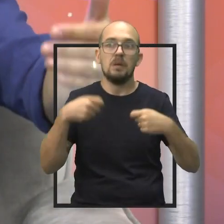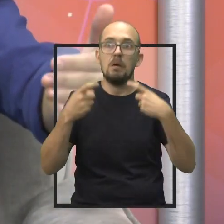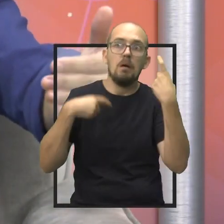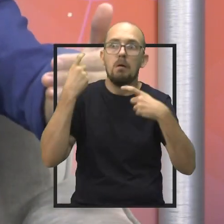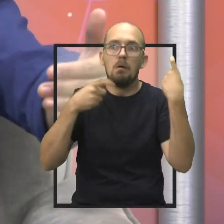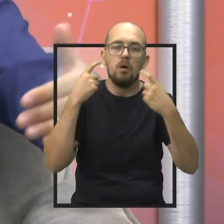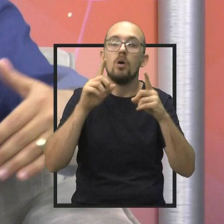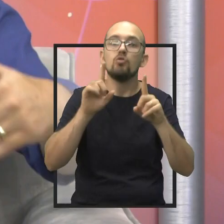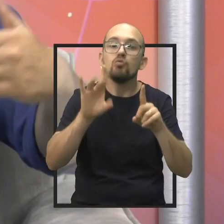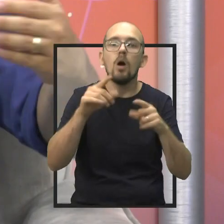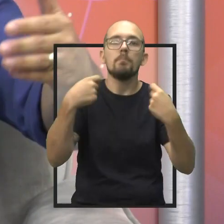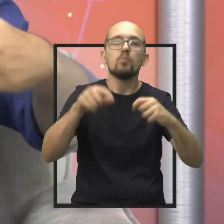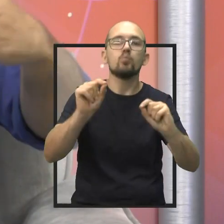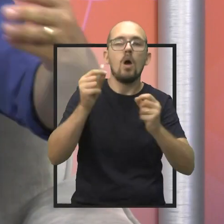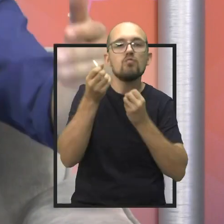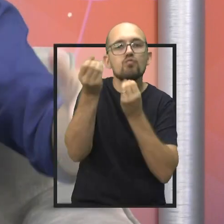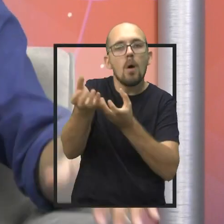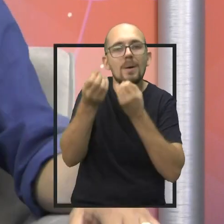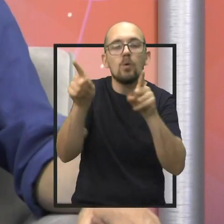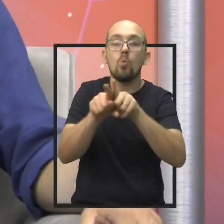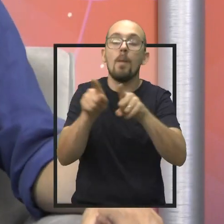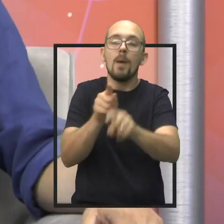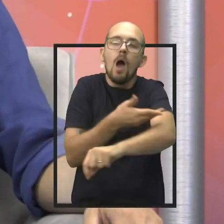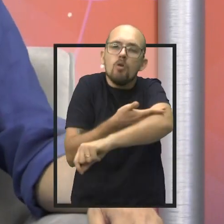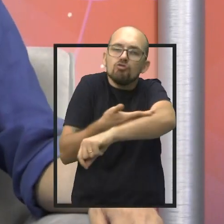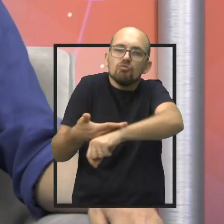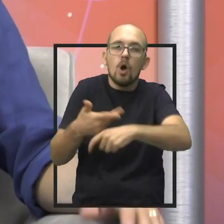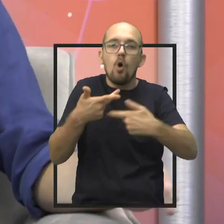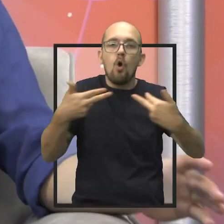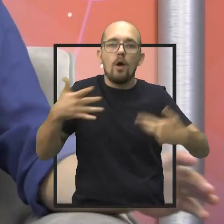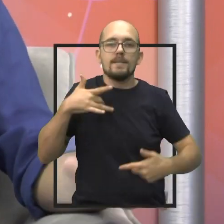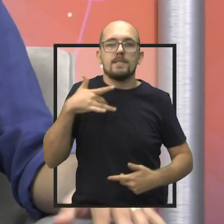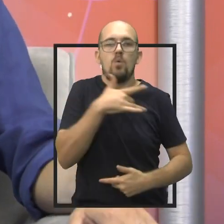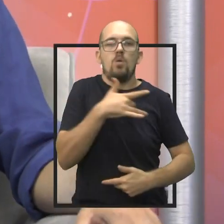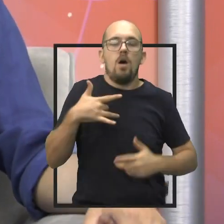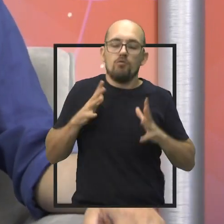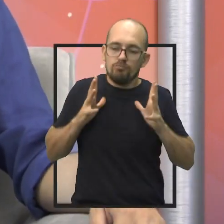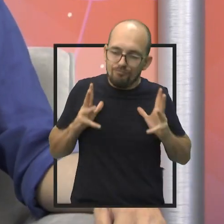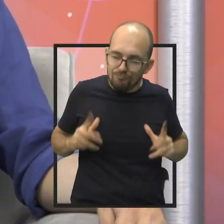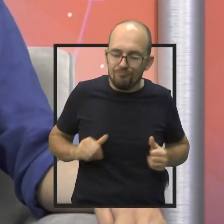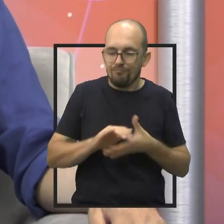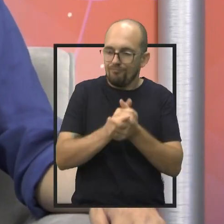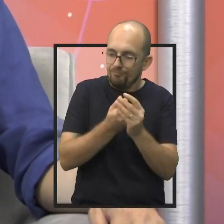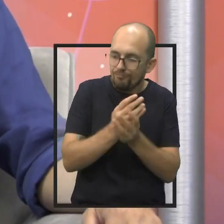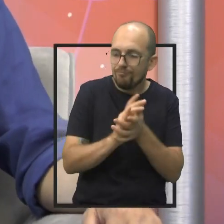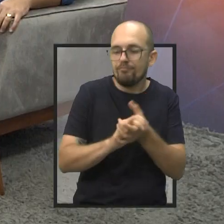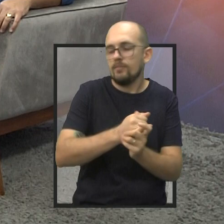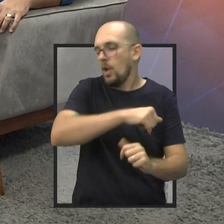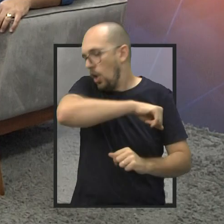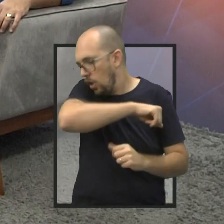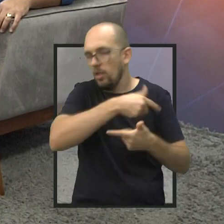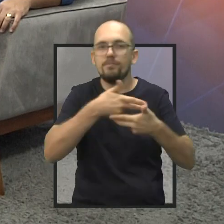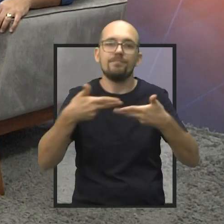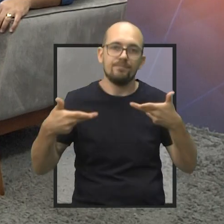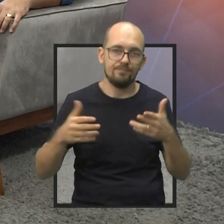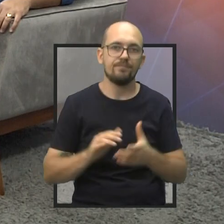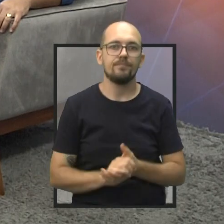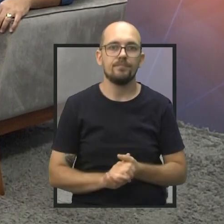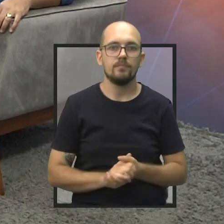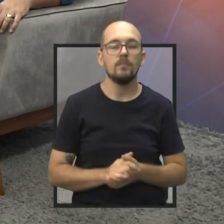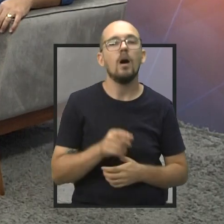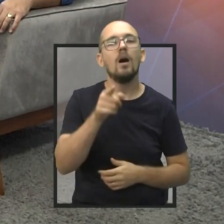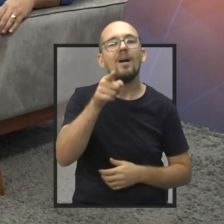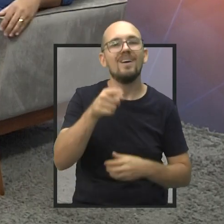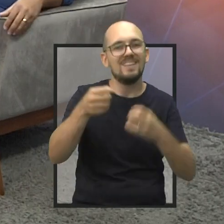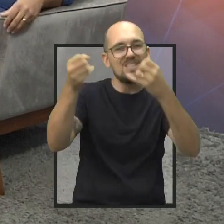necessário informações e hábitos saudáveis para que a gente consiga bloquear essa doença. O senhor falou sobre o